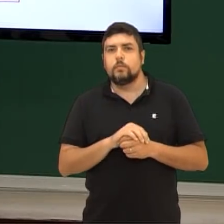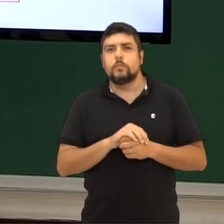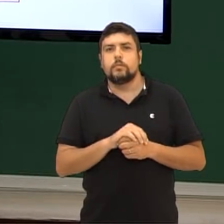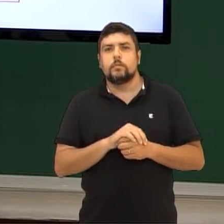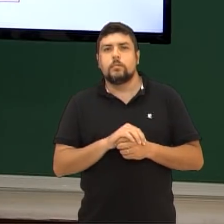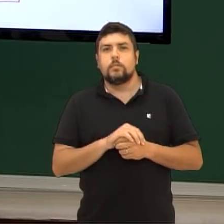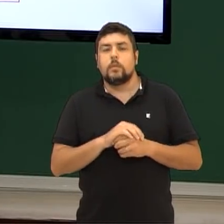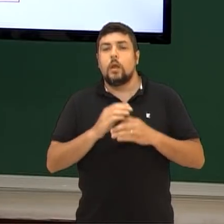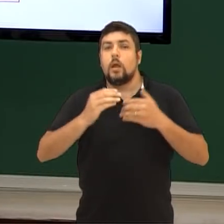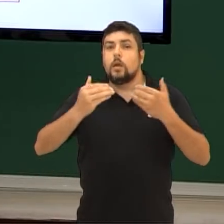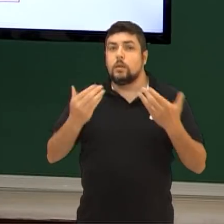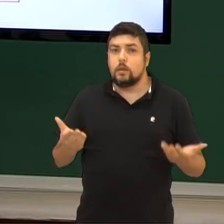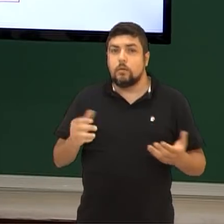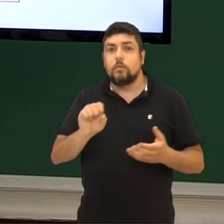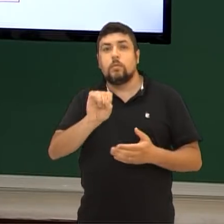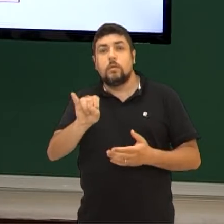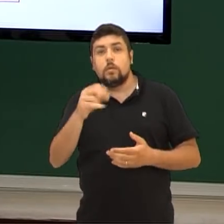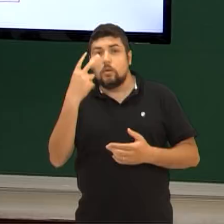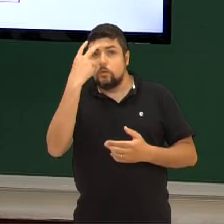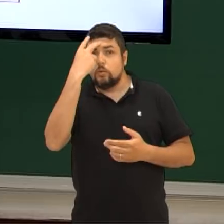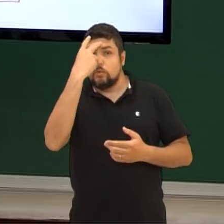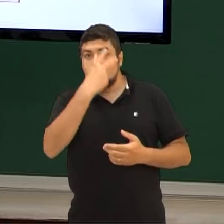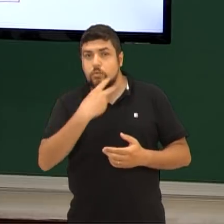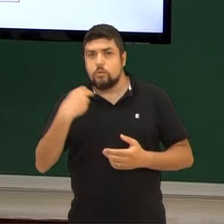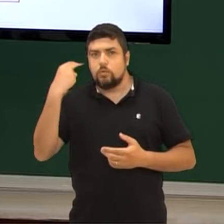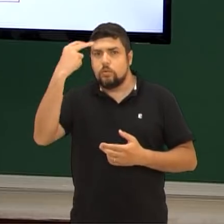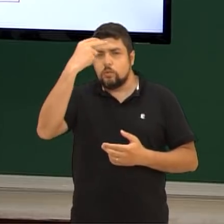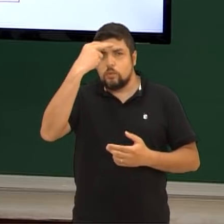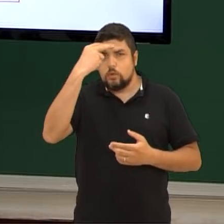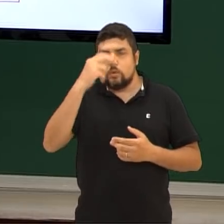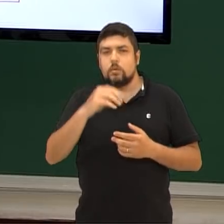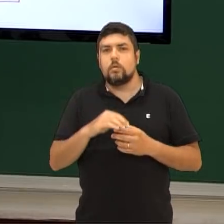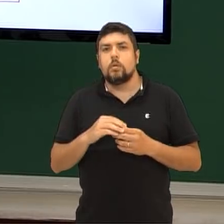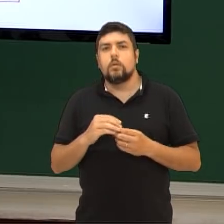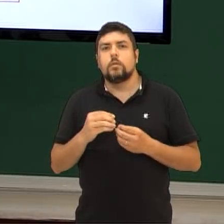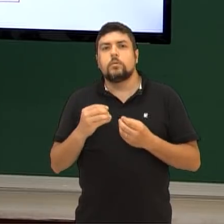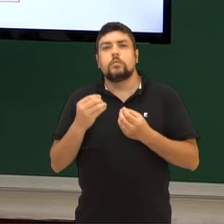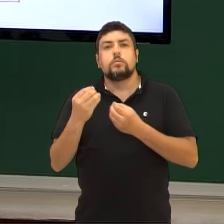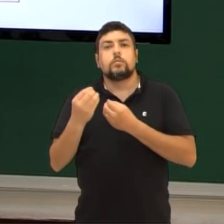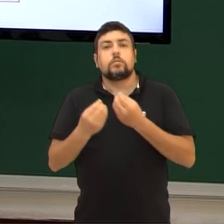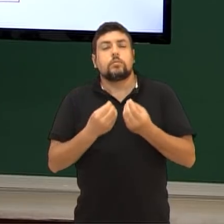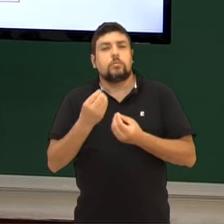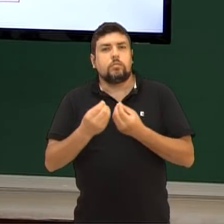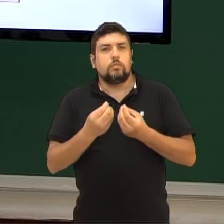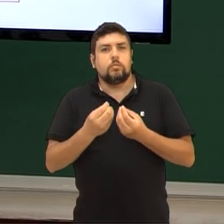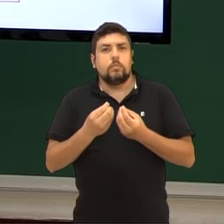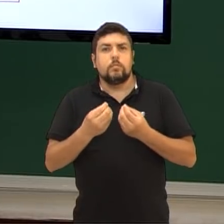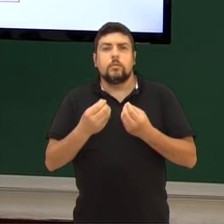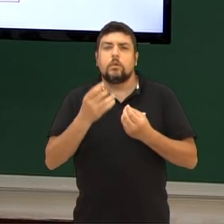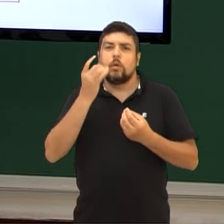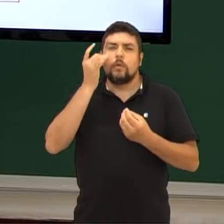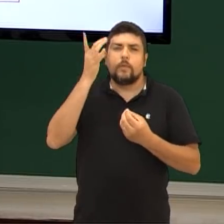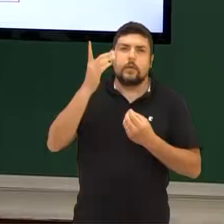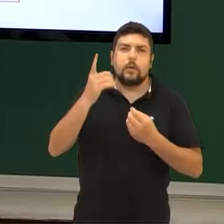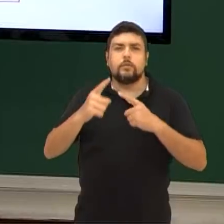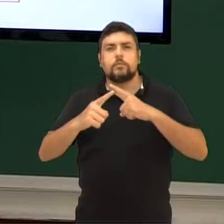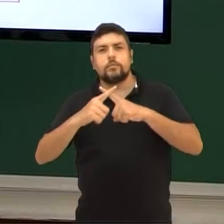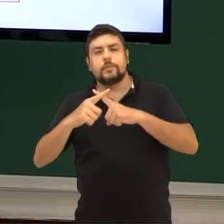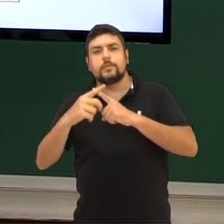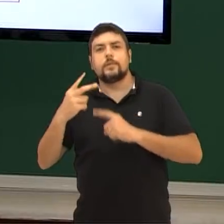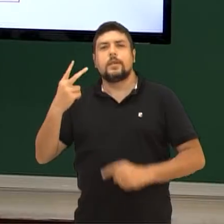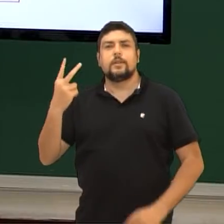Logo, para 2 horas, vamos multiplicar o valor que ele percorre em 1